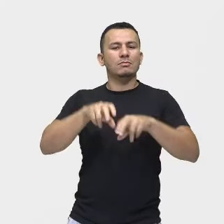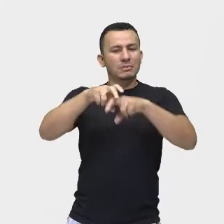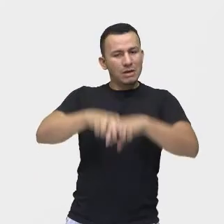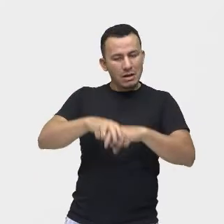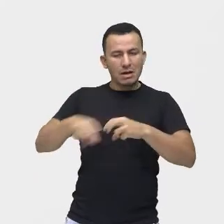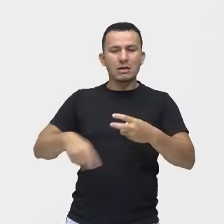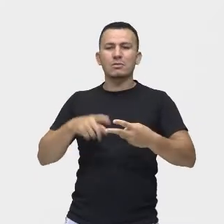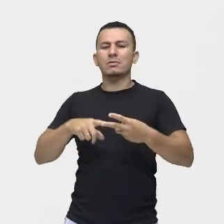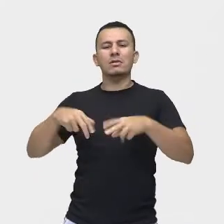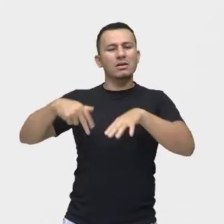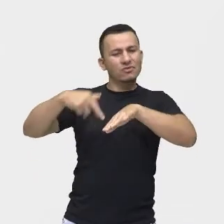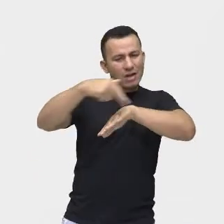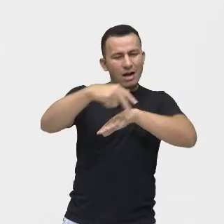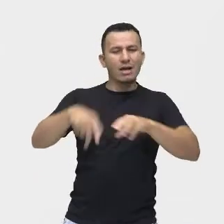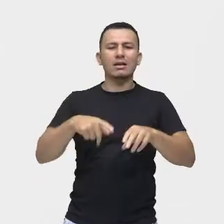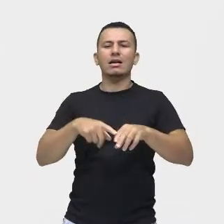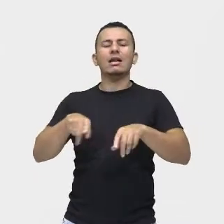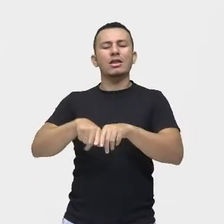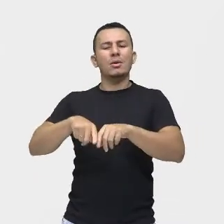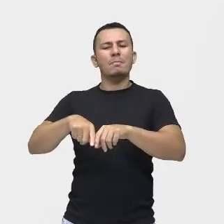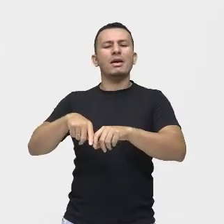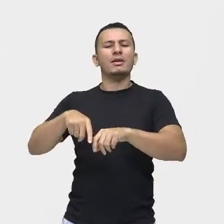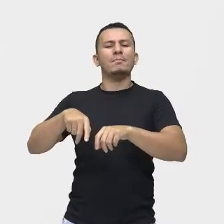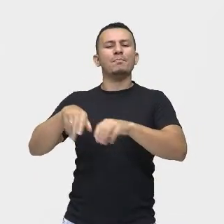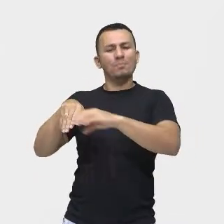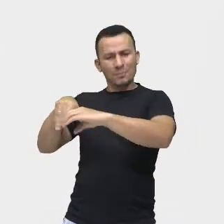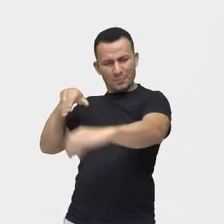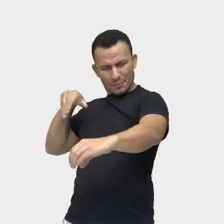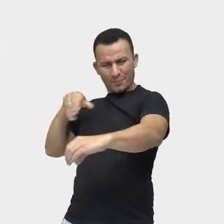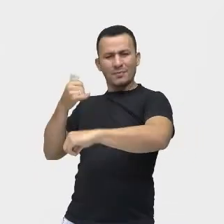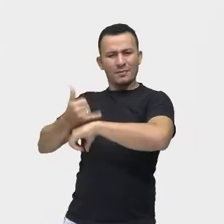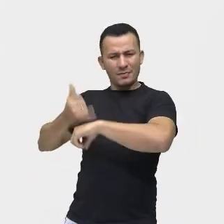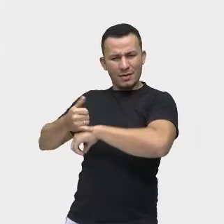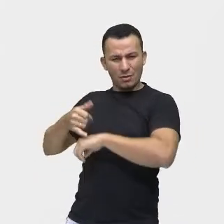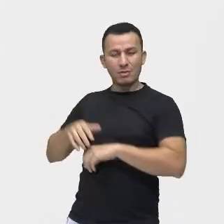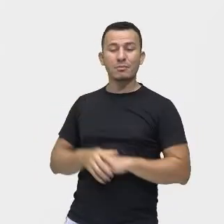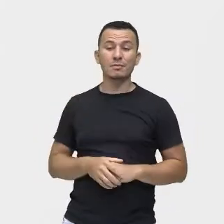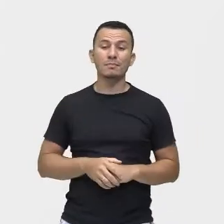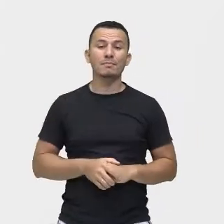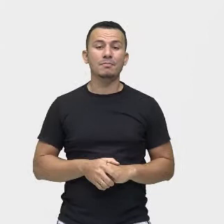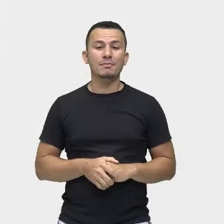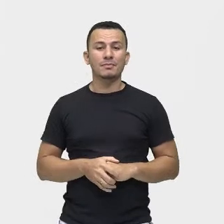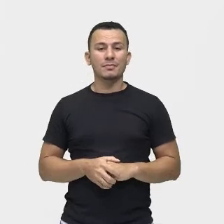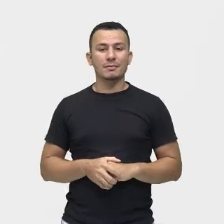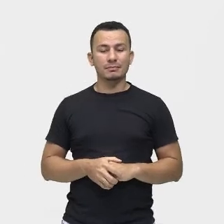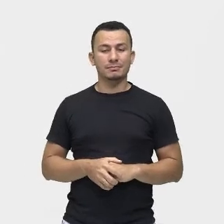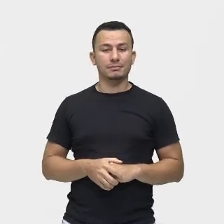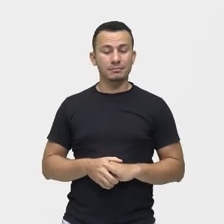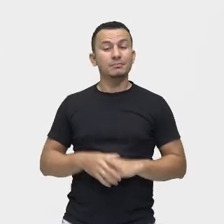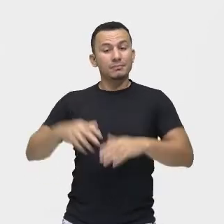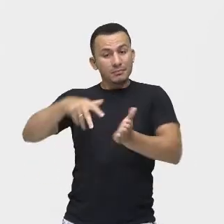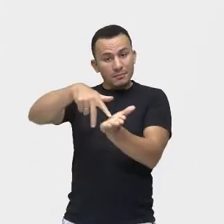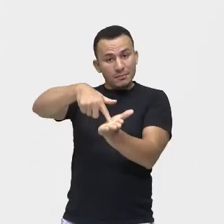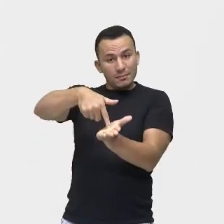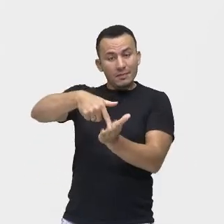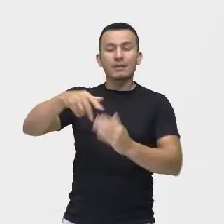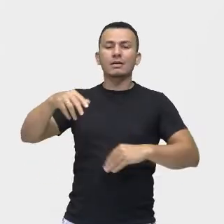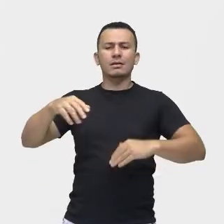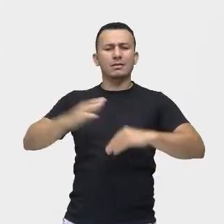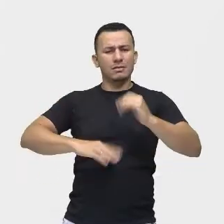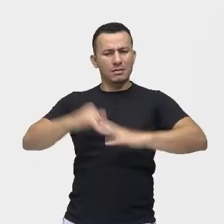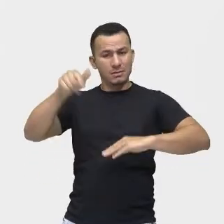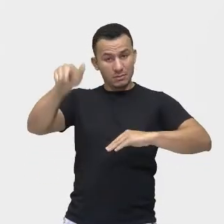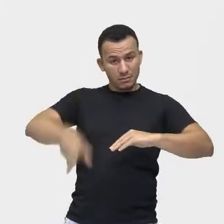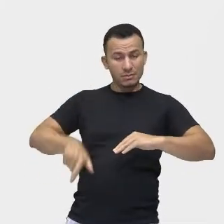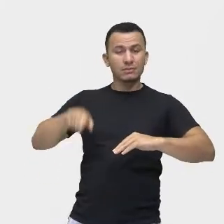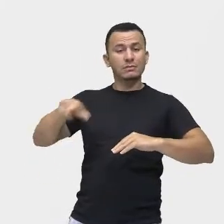corrimãos, e o calçado como obstáculos para executar as manobras. Então aí no caso do skatista,